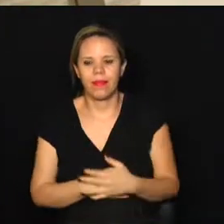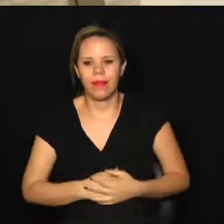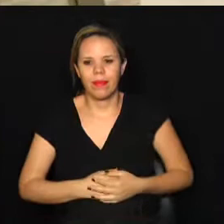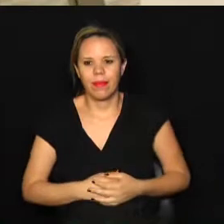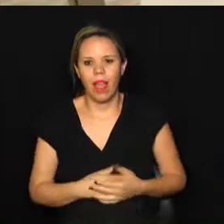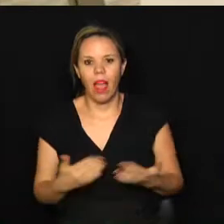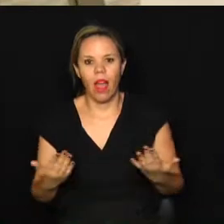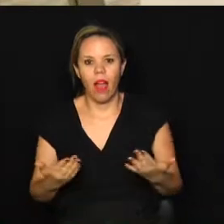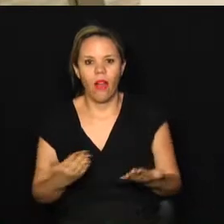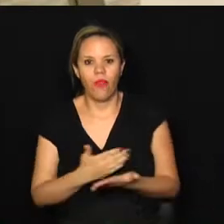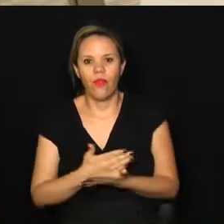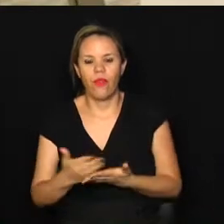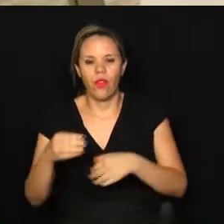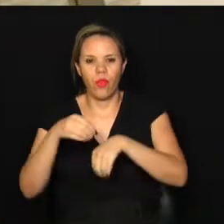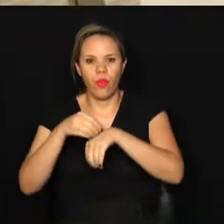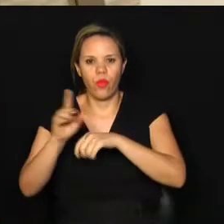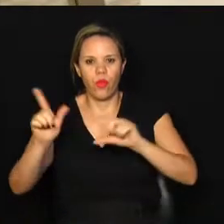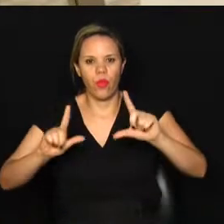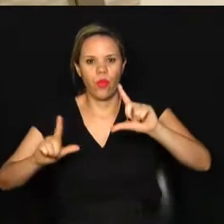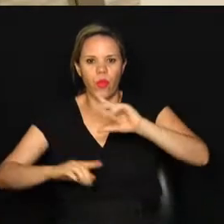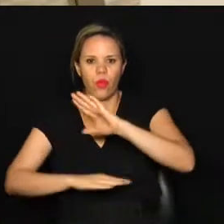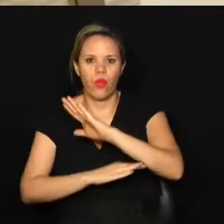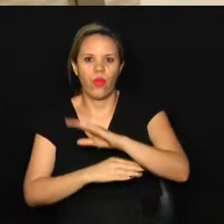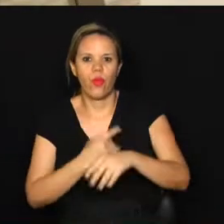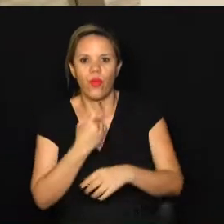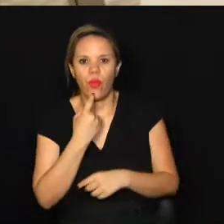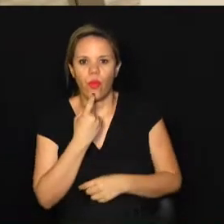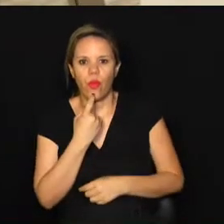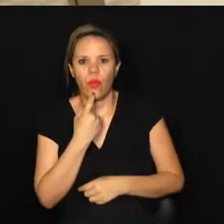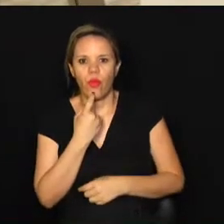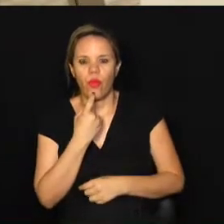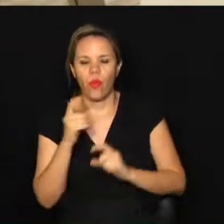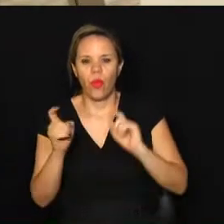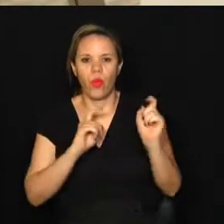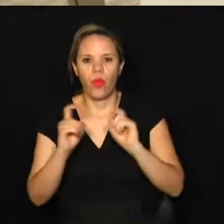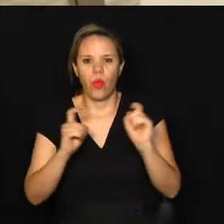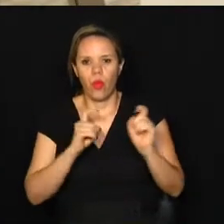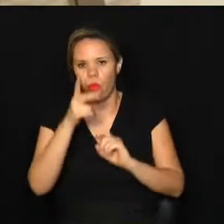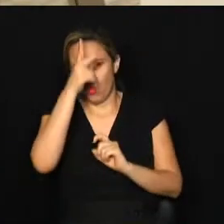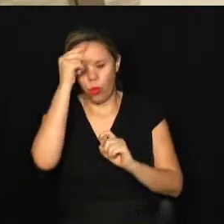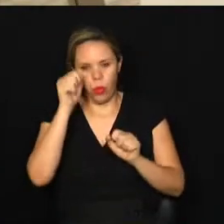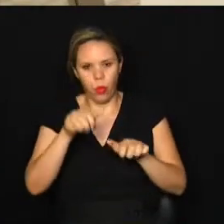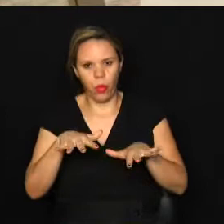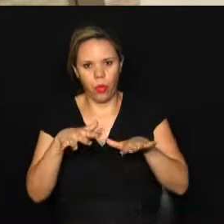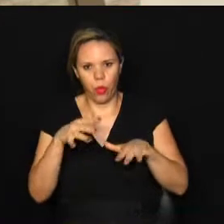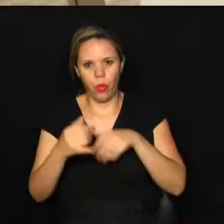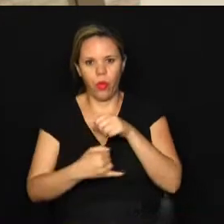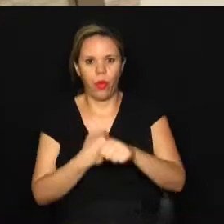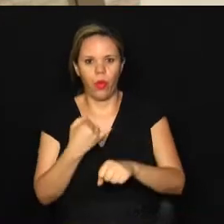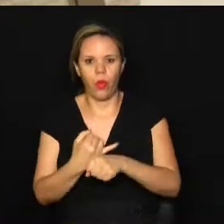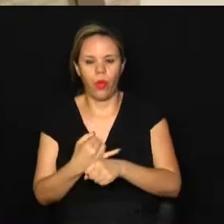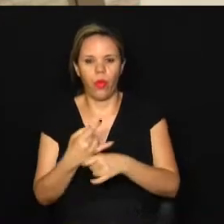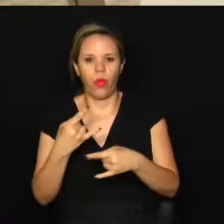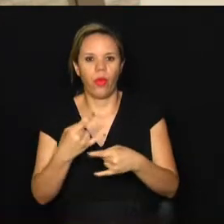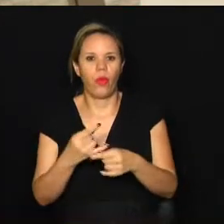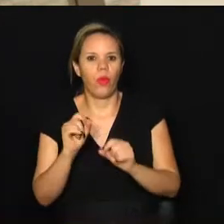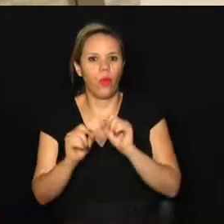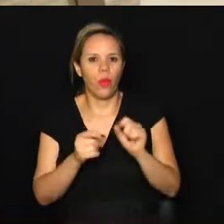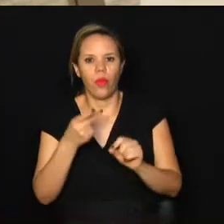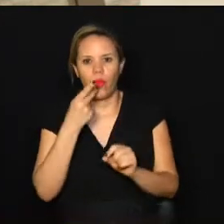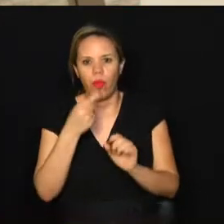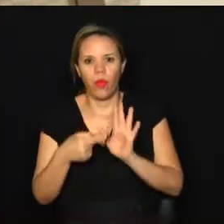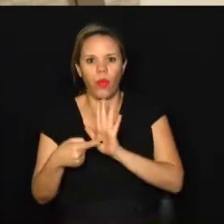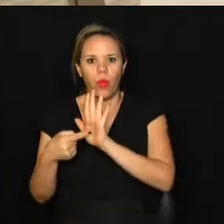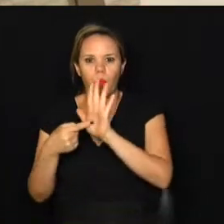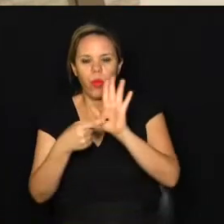instante, começa a transmissão da TV Câmara Campinas para a audiência pública virtual, que vai falar sobre a